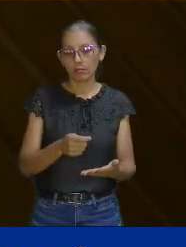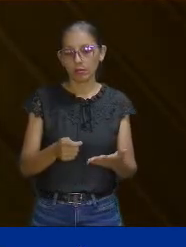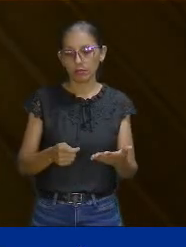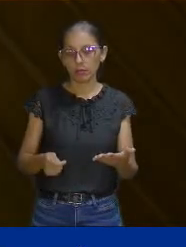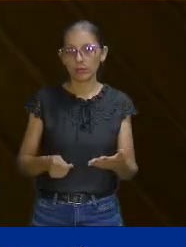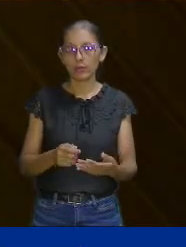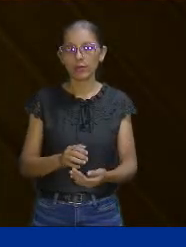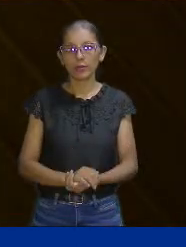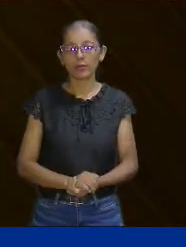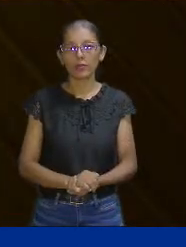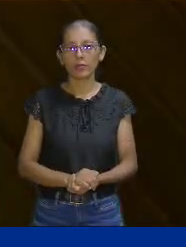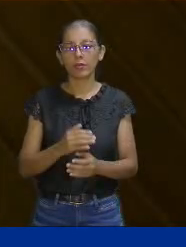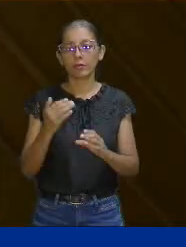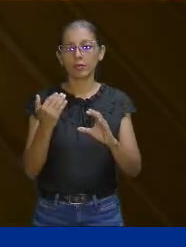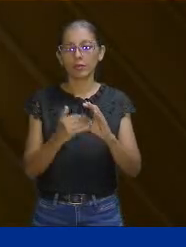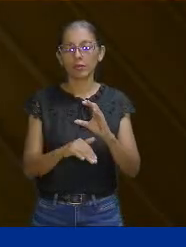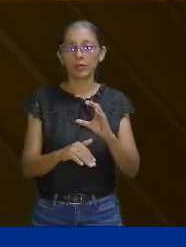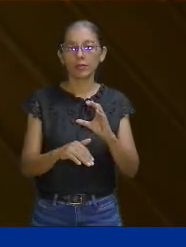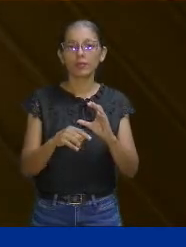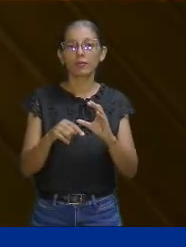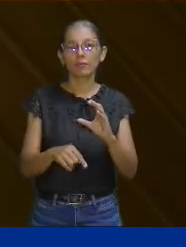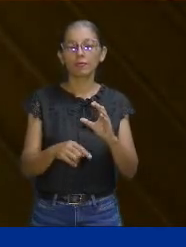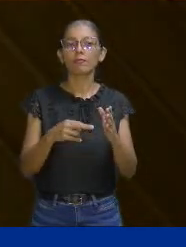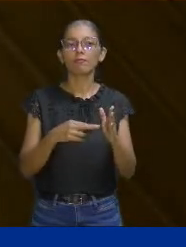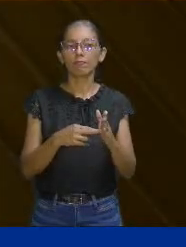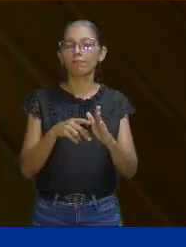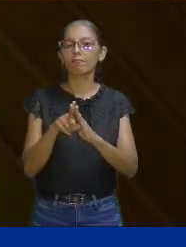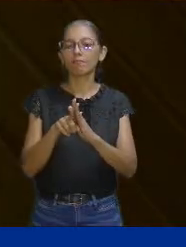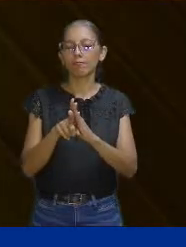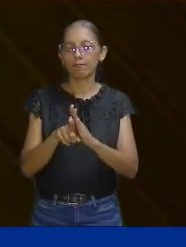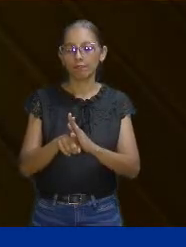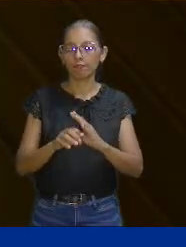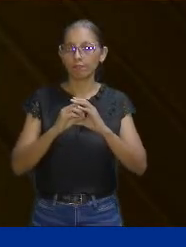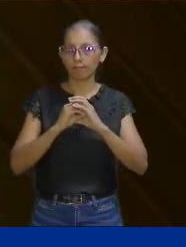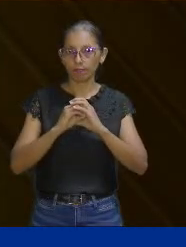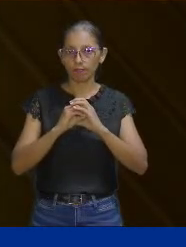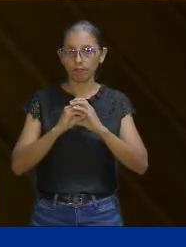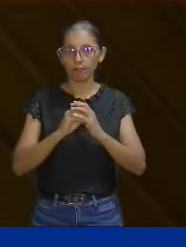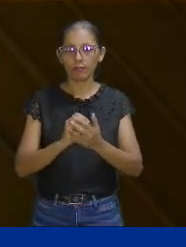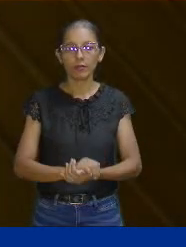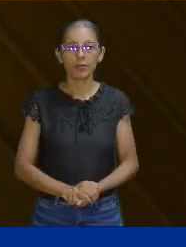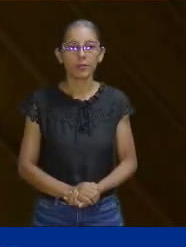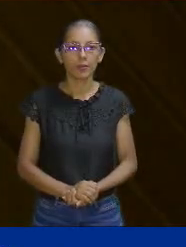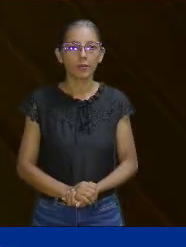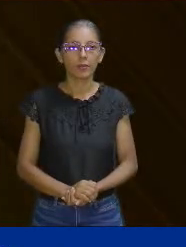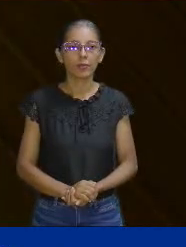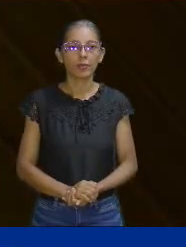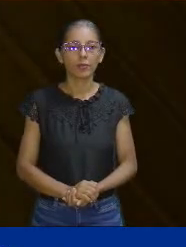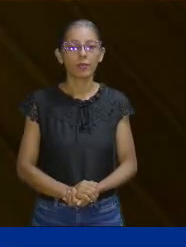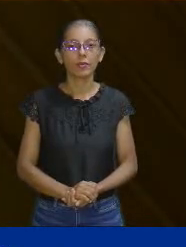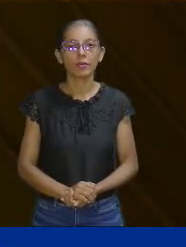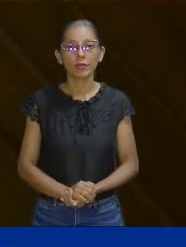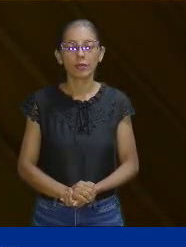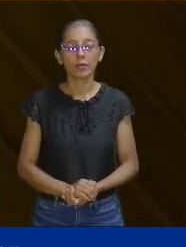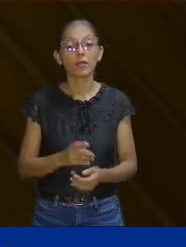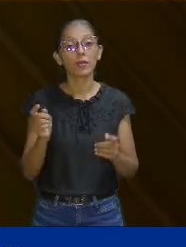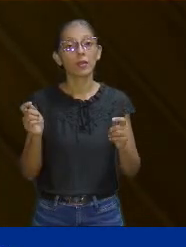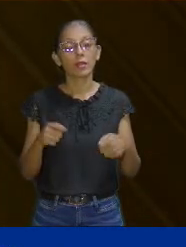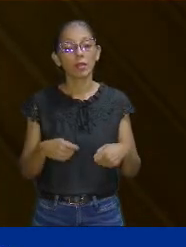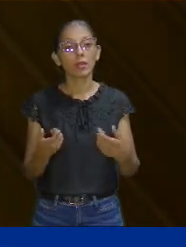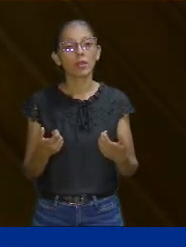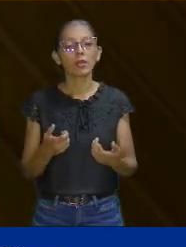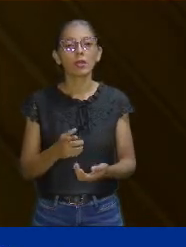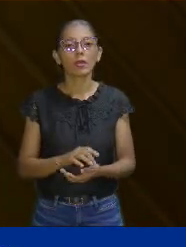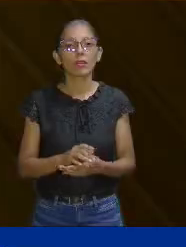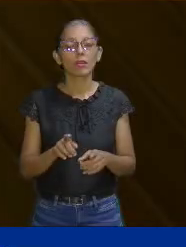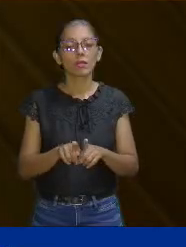supervisão aqui do excelentíssimo relator no egrégio TRE. E com base nesse requerimento,